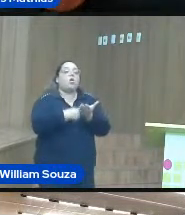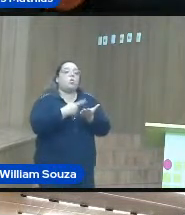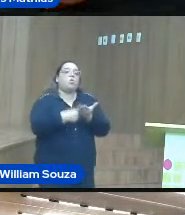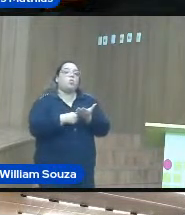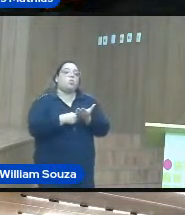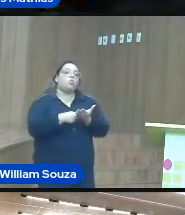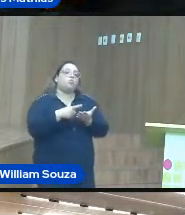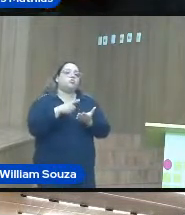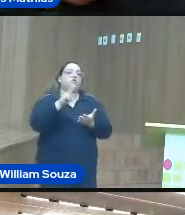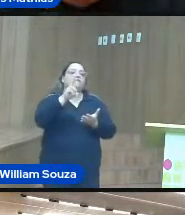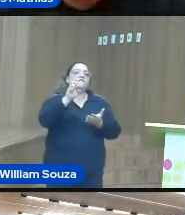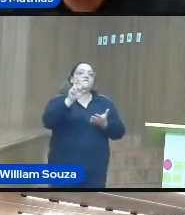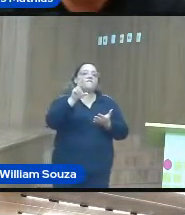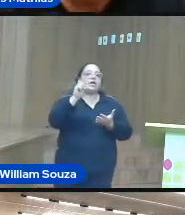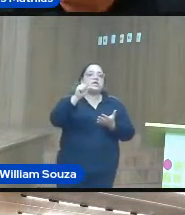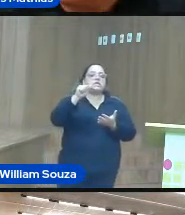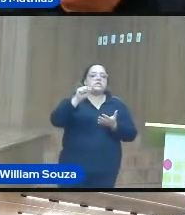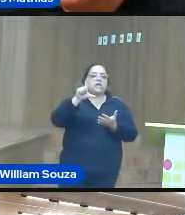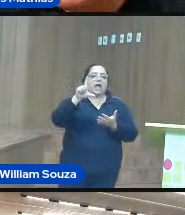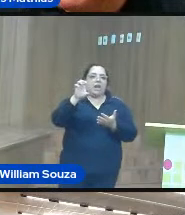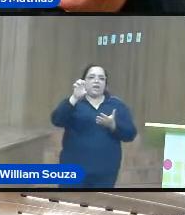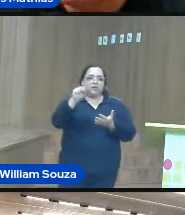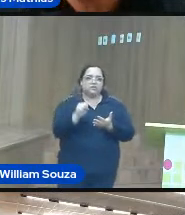para organizar